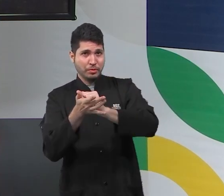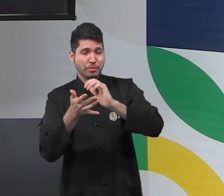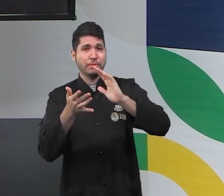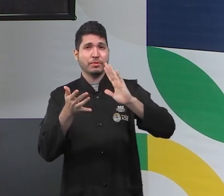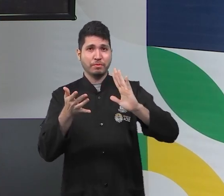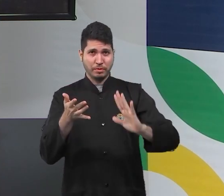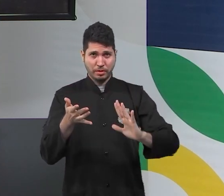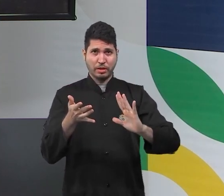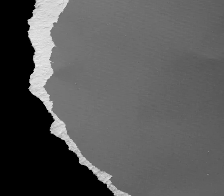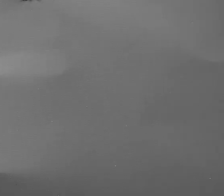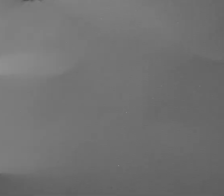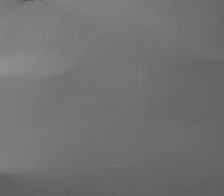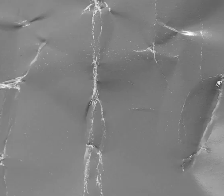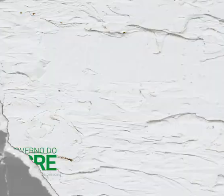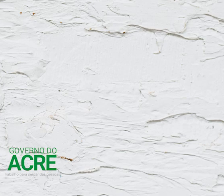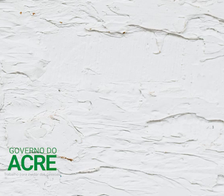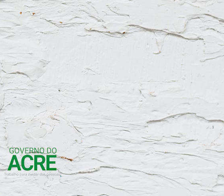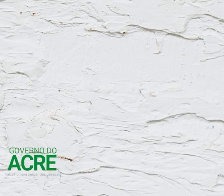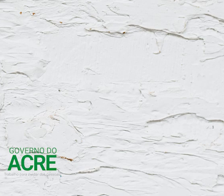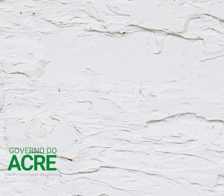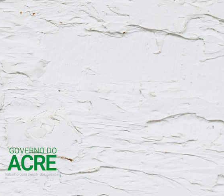na próxima aula, tá bom?